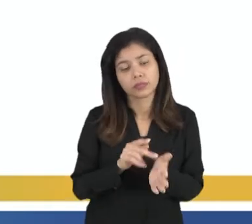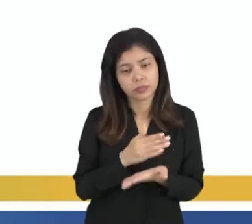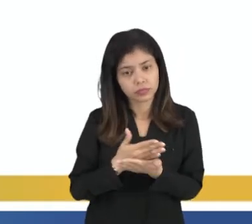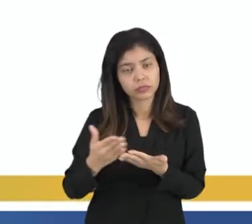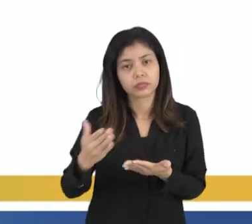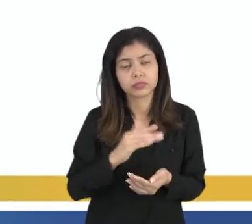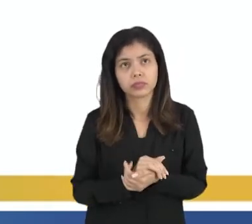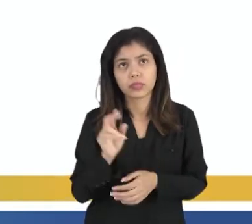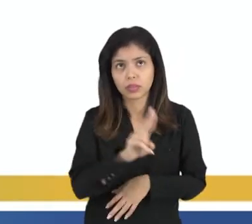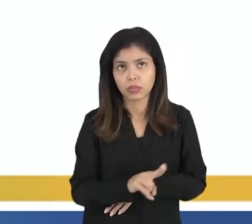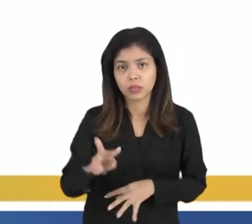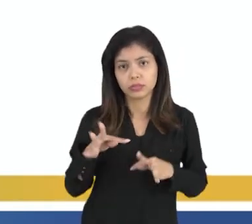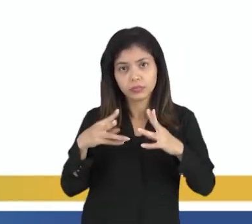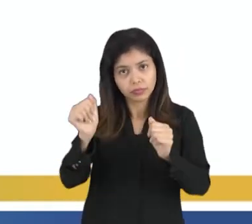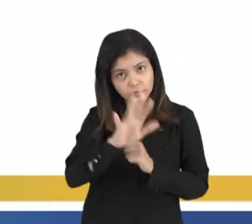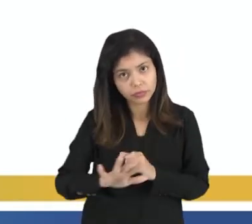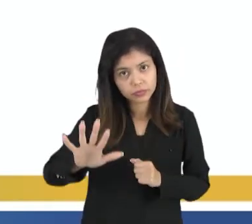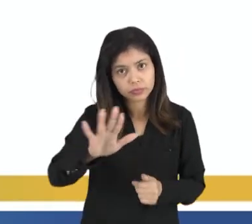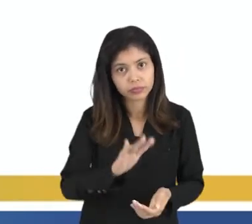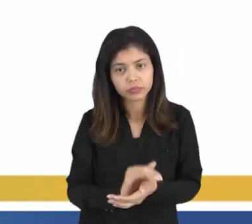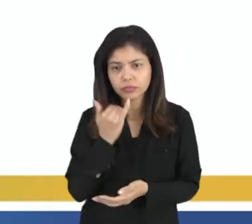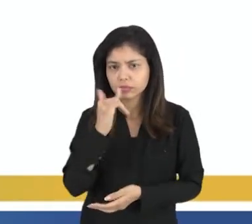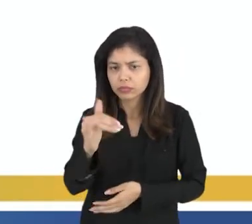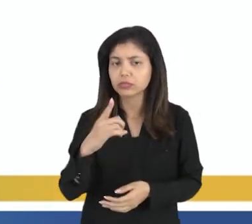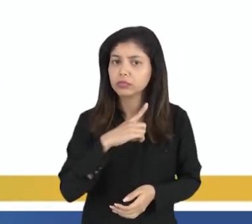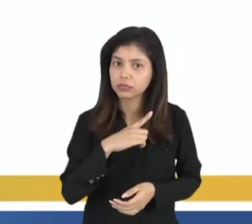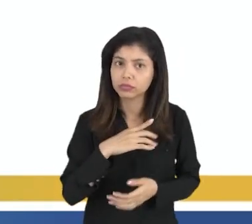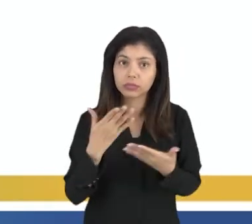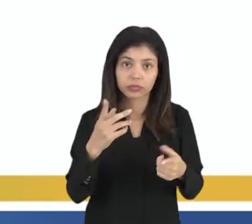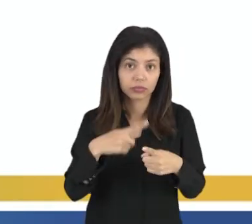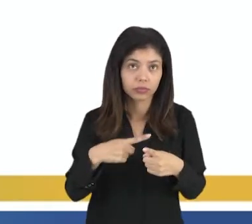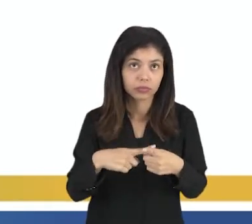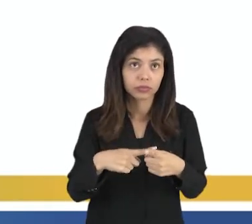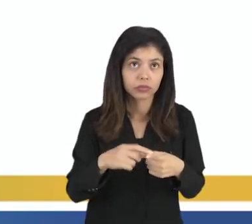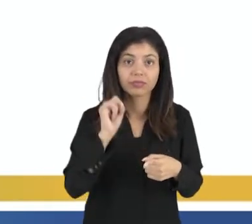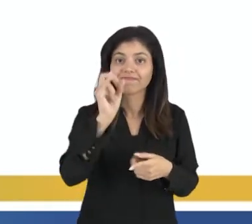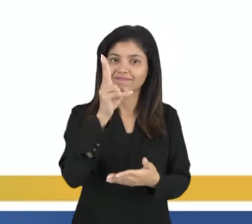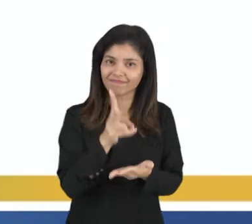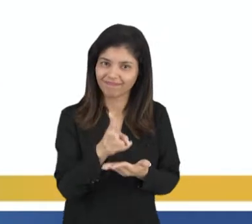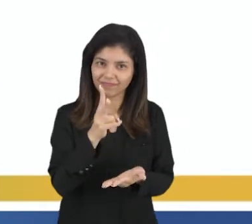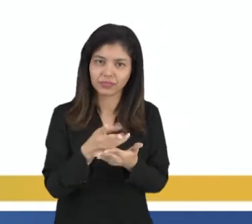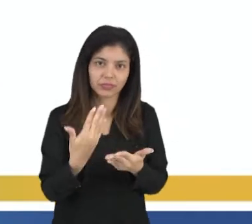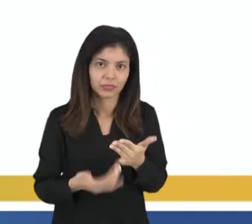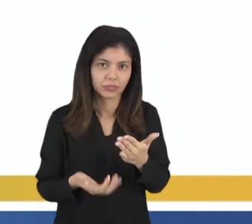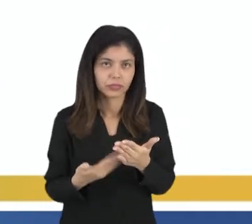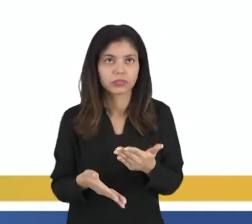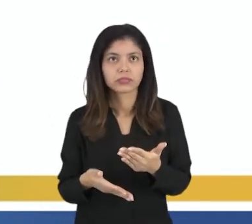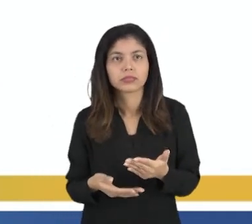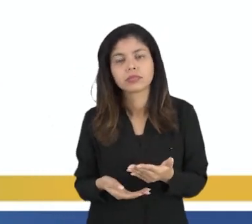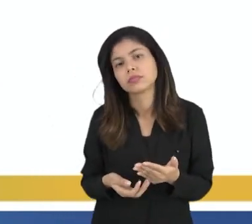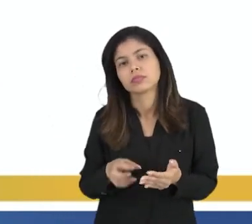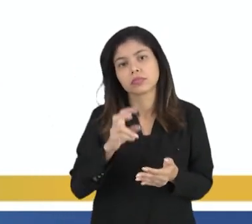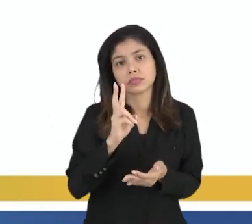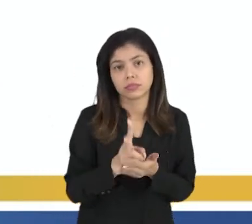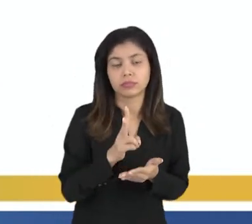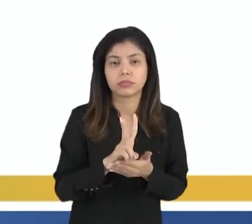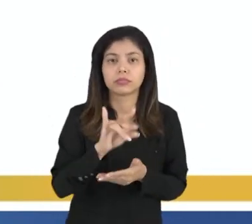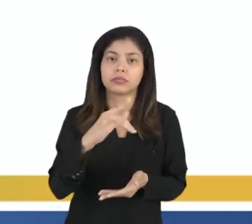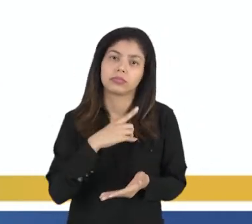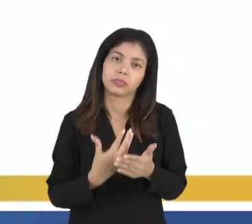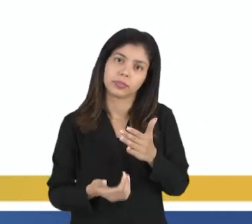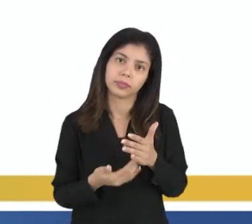inicial utilizando toda a energia fornecida. Por quê? Porque sempre tem perca, pessoal. Sempre tem perca.